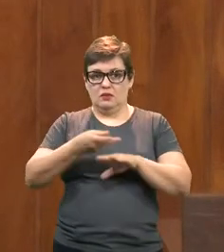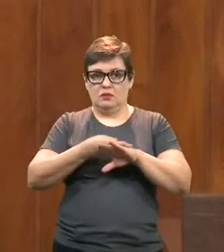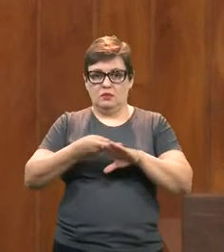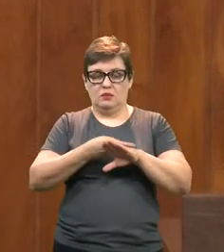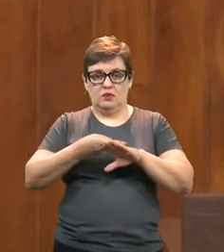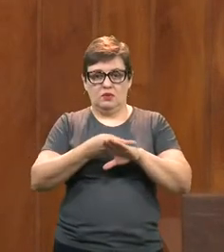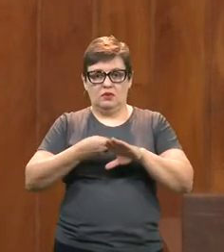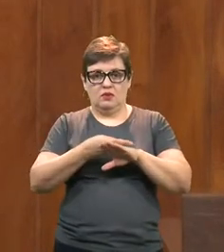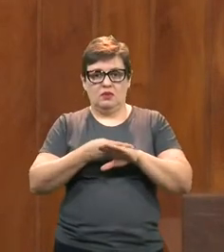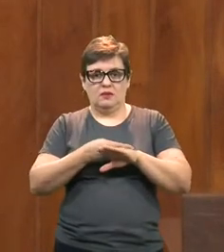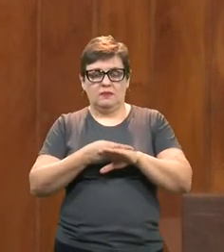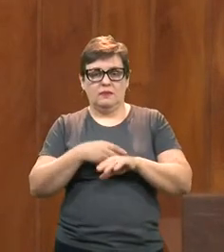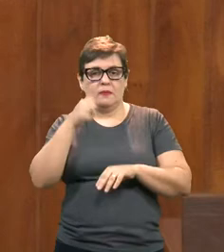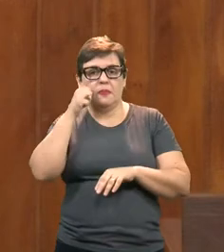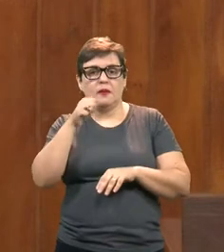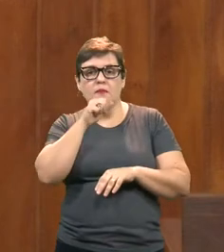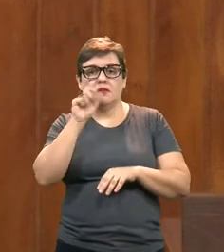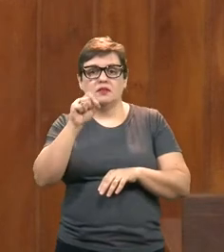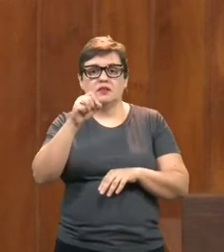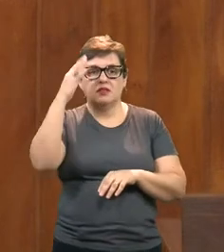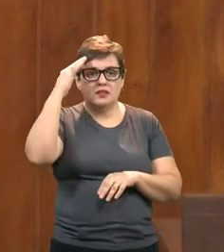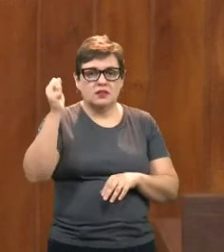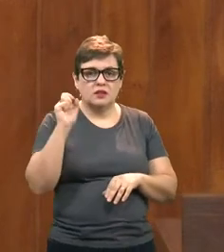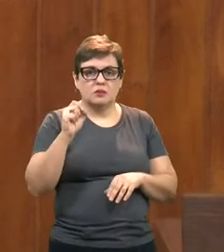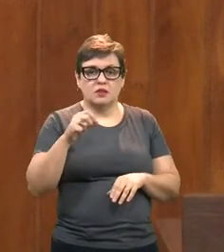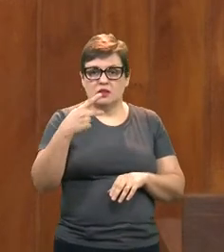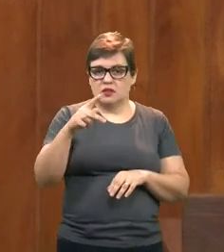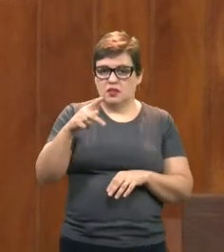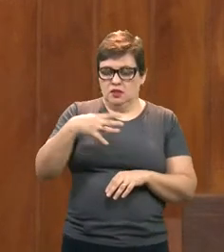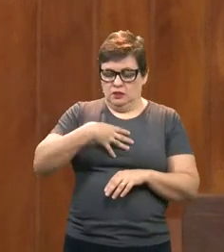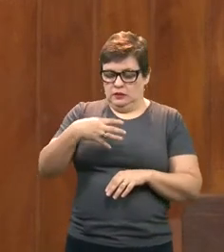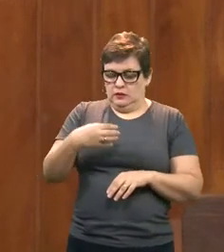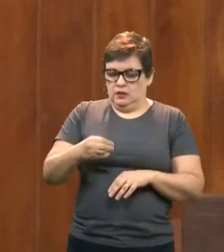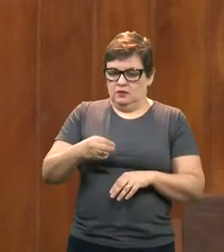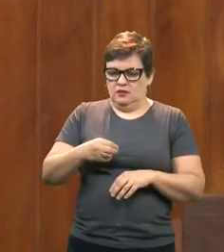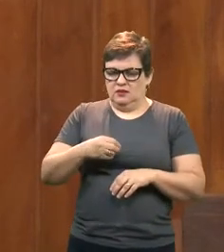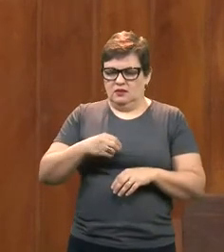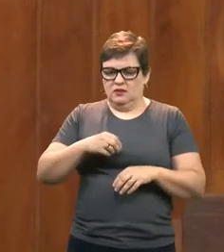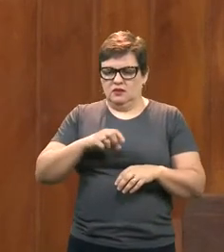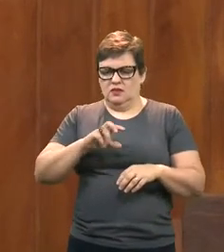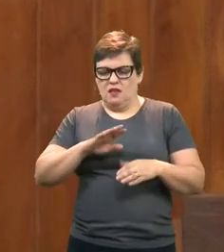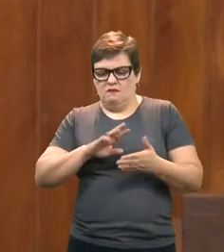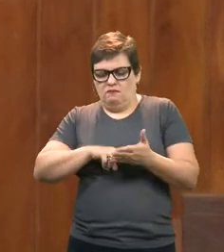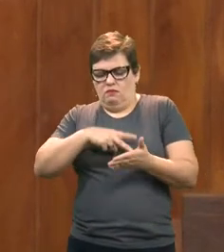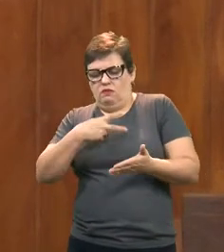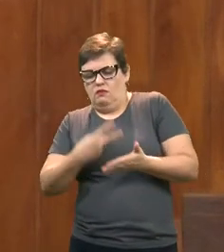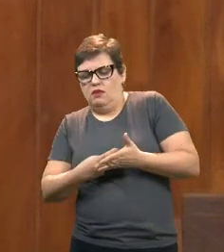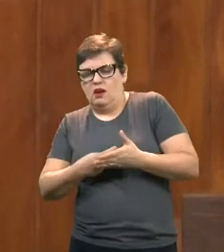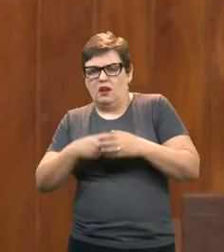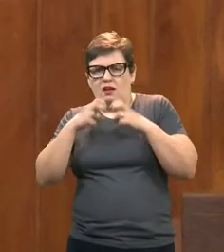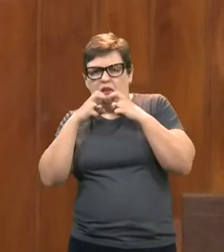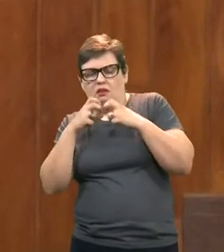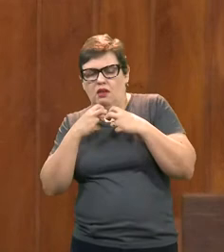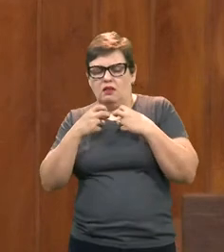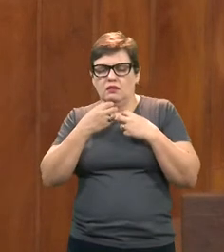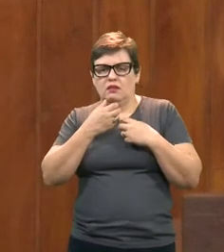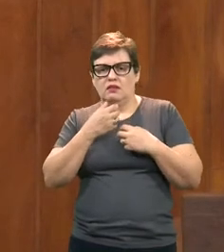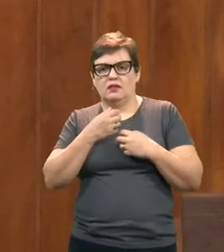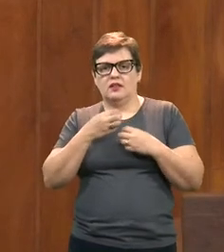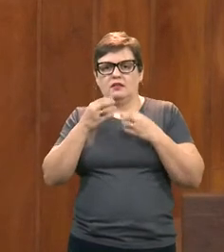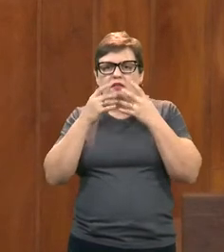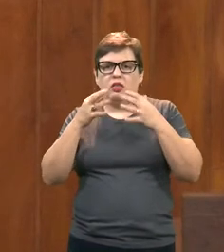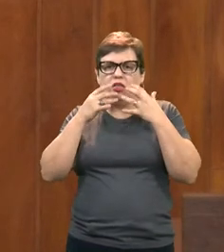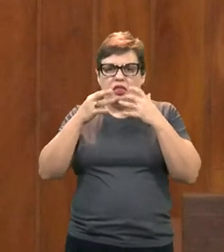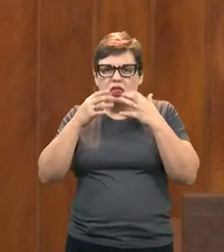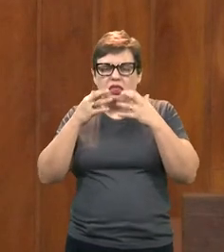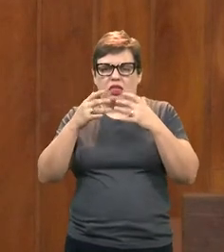Mães que estão sabendo que seus filhos ainda estão tendo crises convulsivas, que ainda estão caindo no chão, e que outras crianças conseguiram